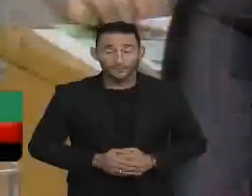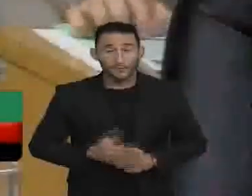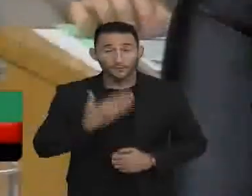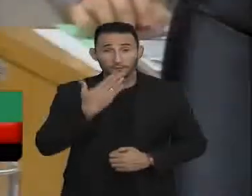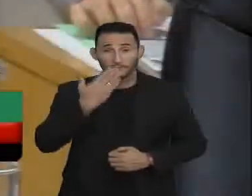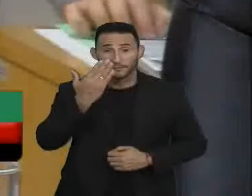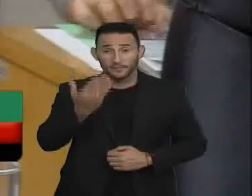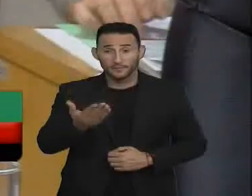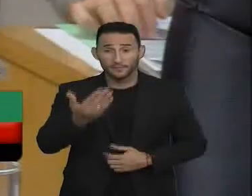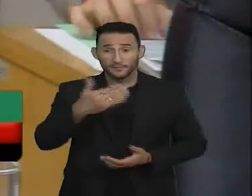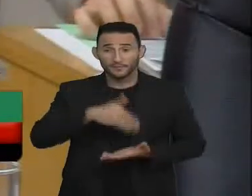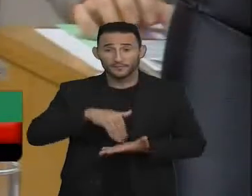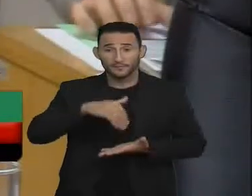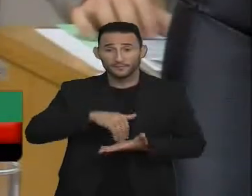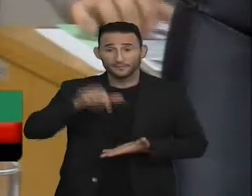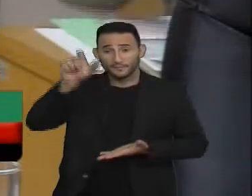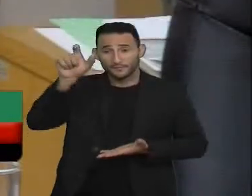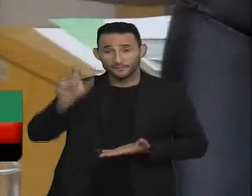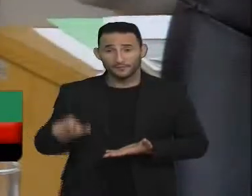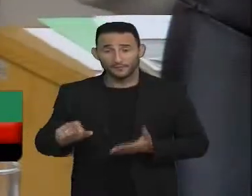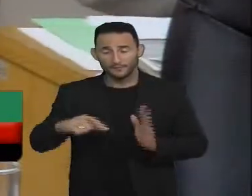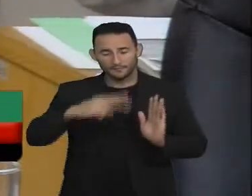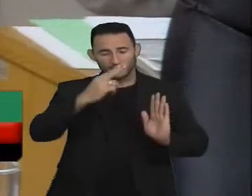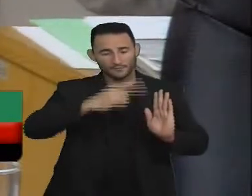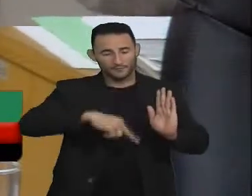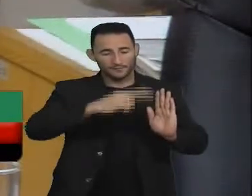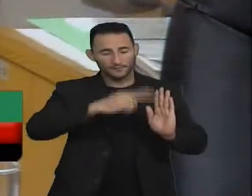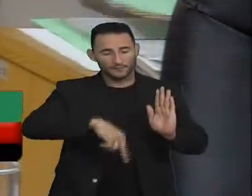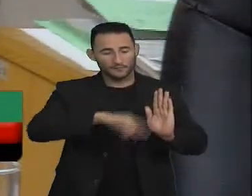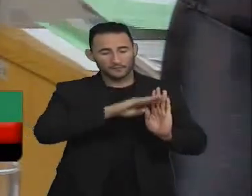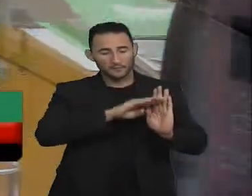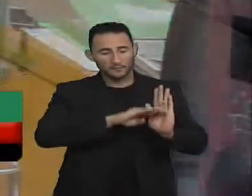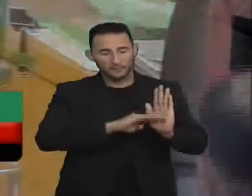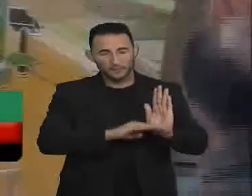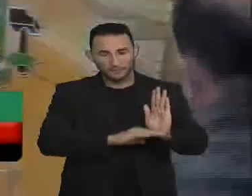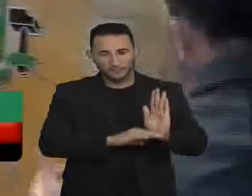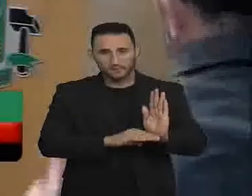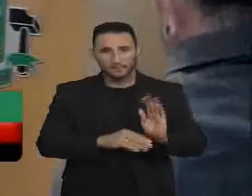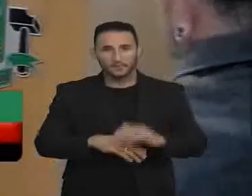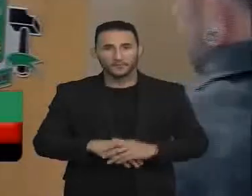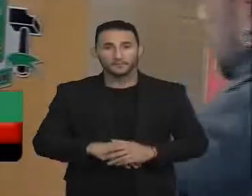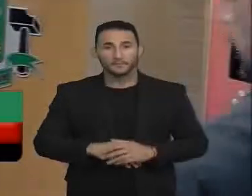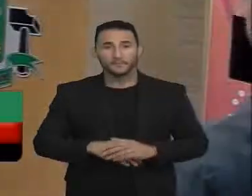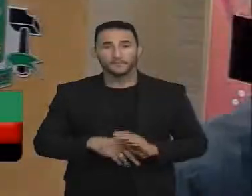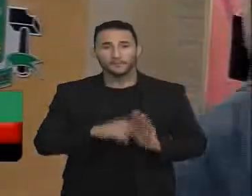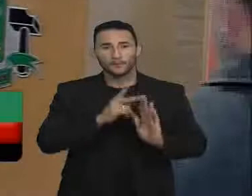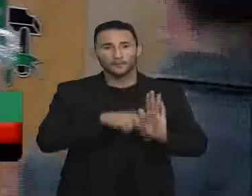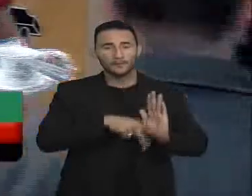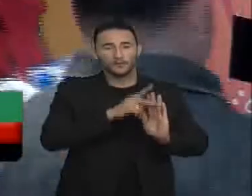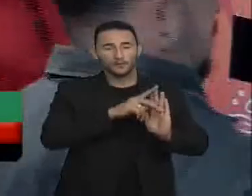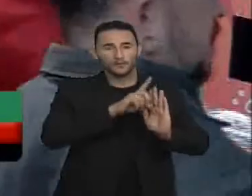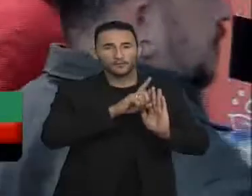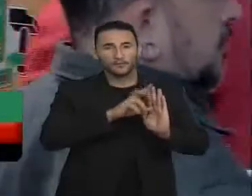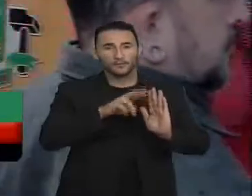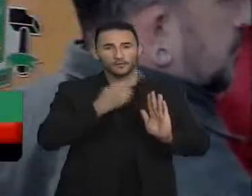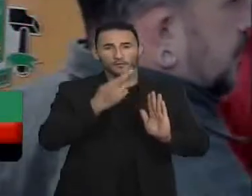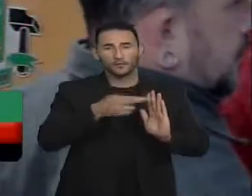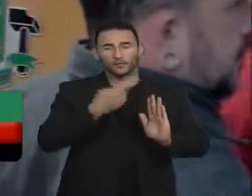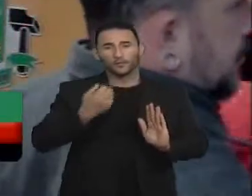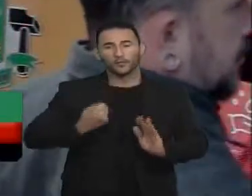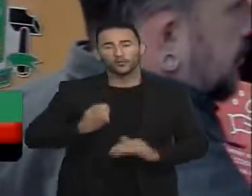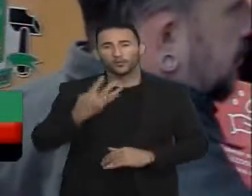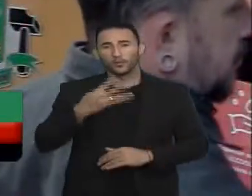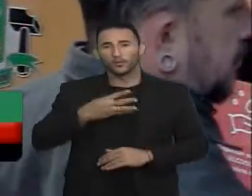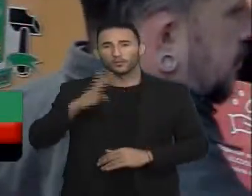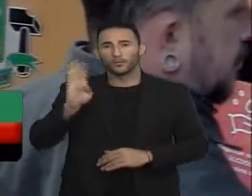Solicito a senhora secretária que proceda à leitura do próximo item. Projeto de resolução número